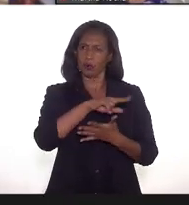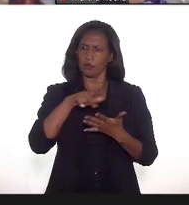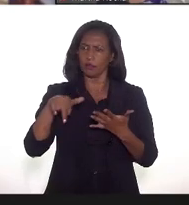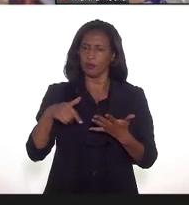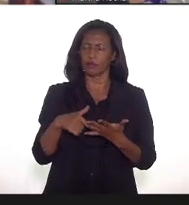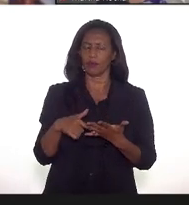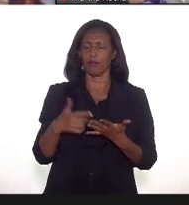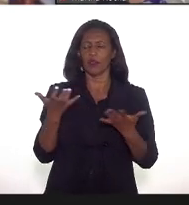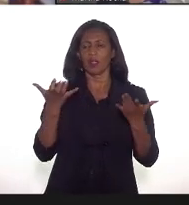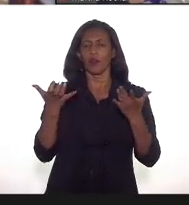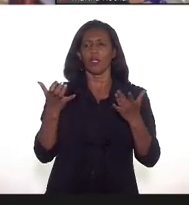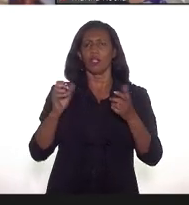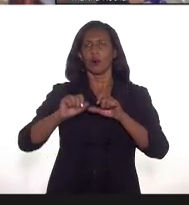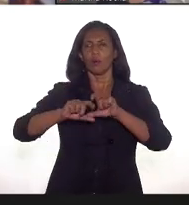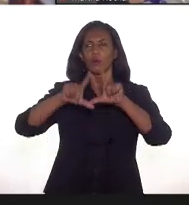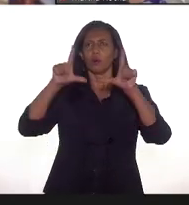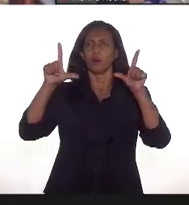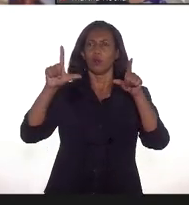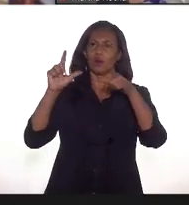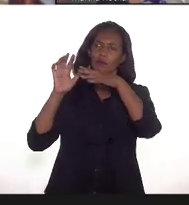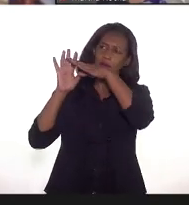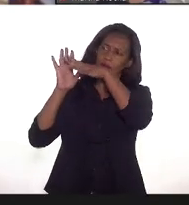de fazer uma breve apresentação